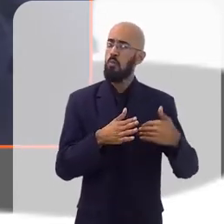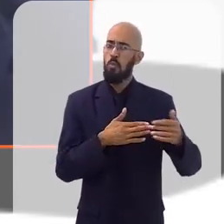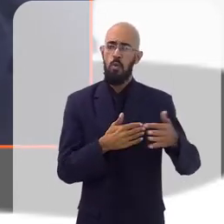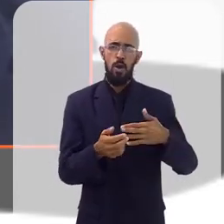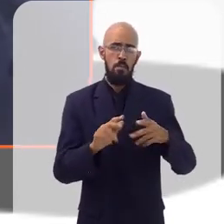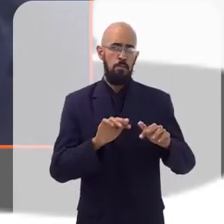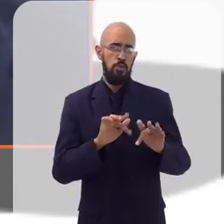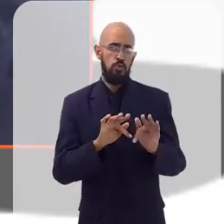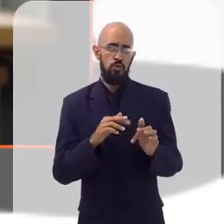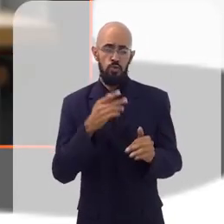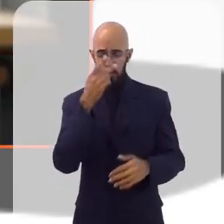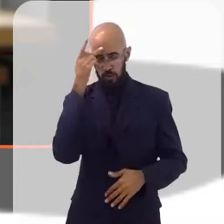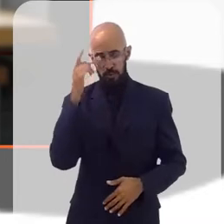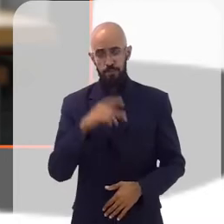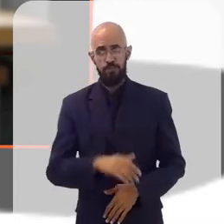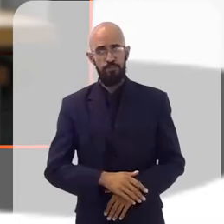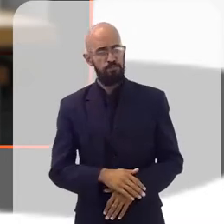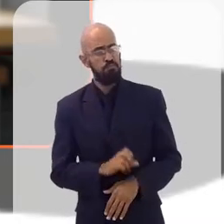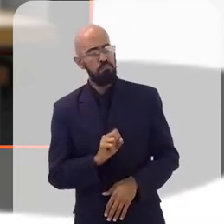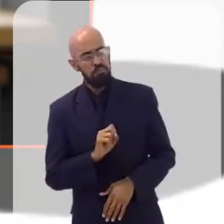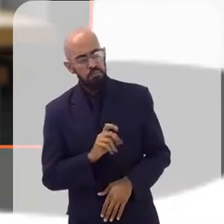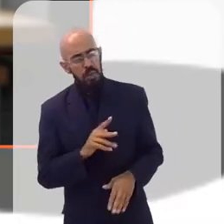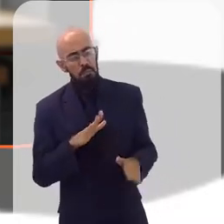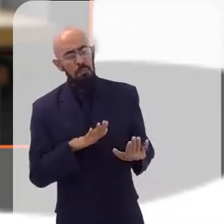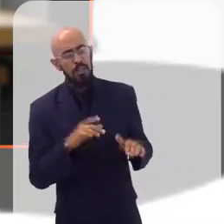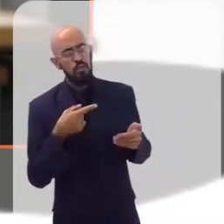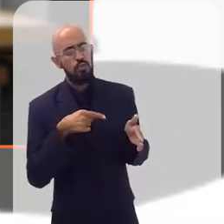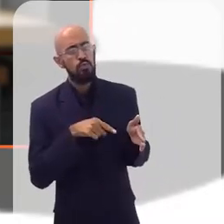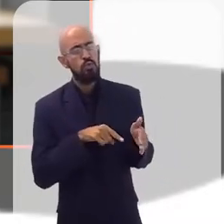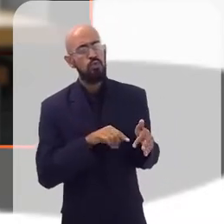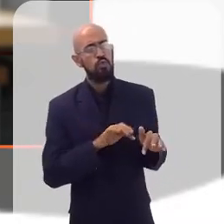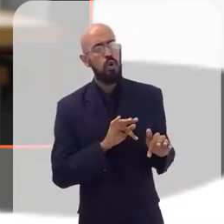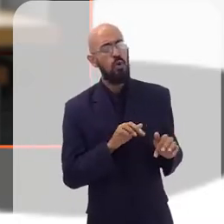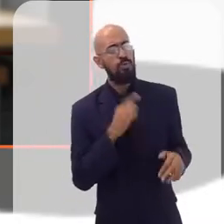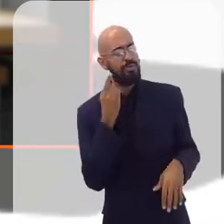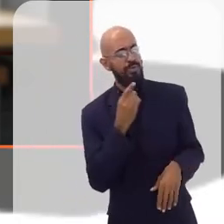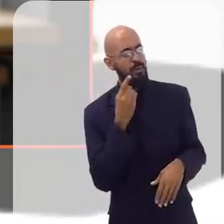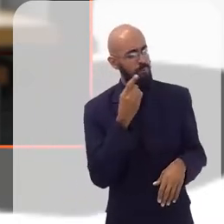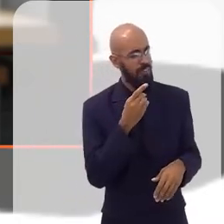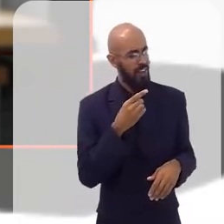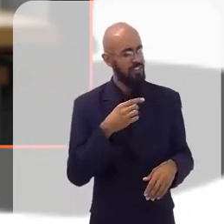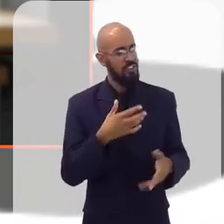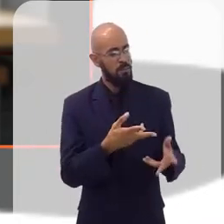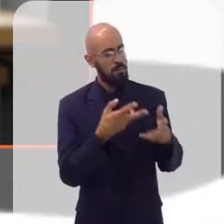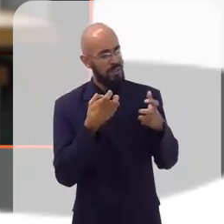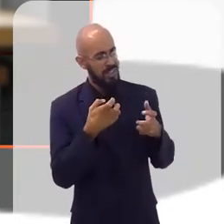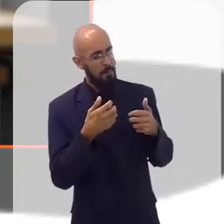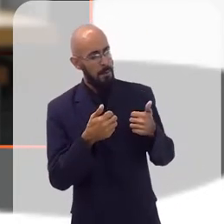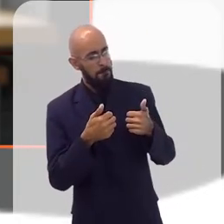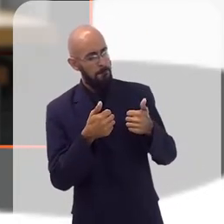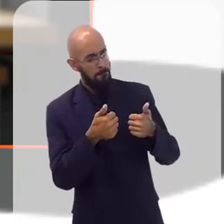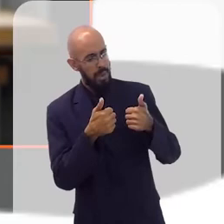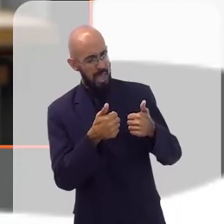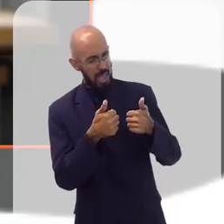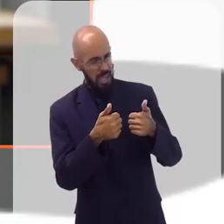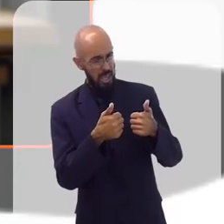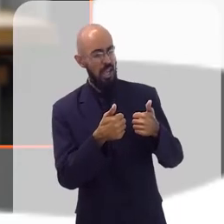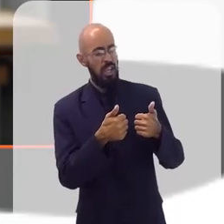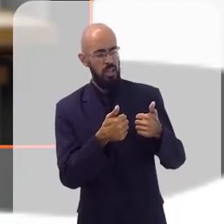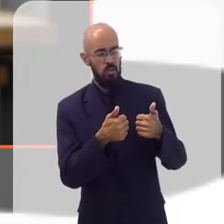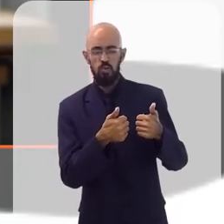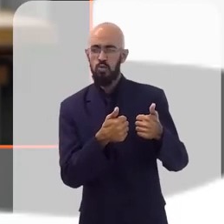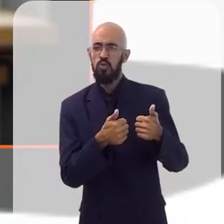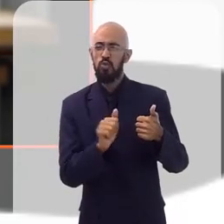o pai por aí afora a paz do senhor é um deputado passa bem né eu nosso olhando plenário